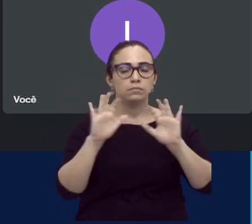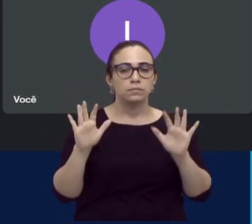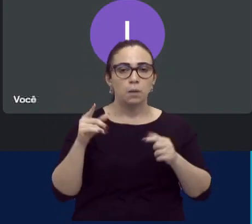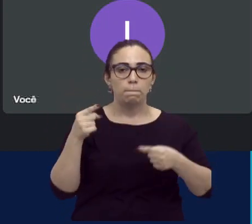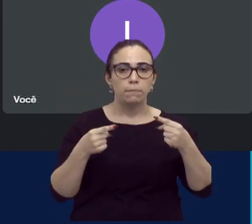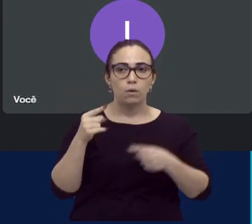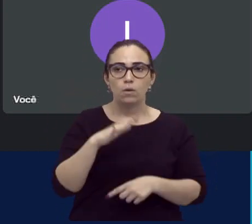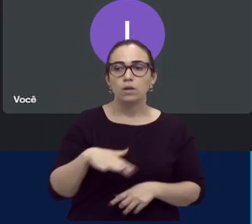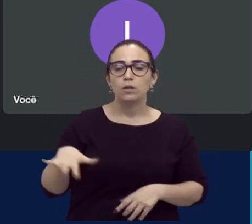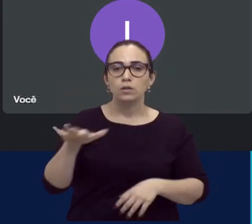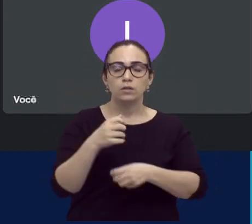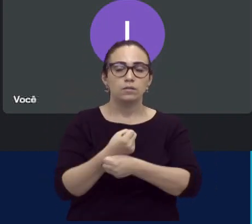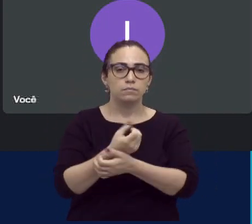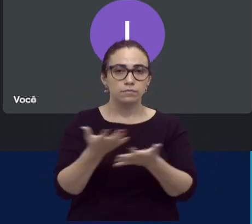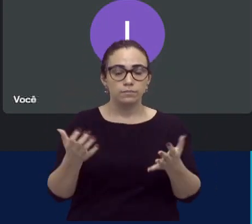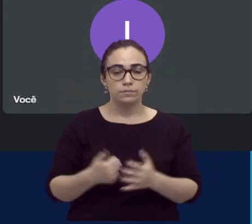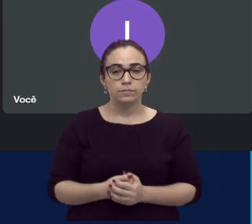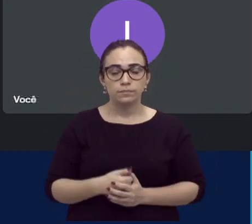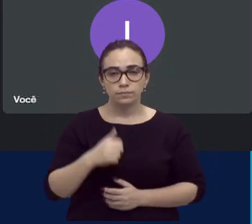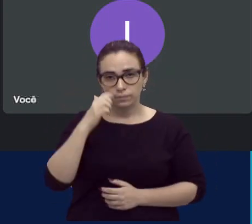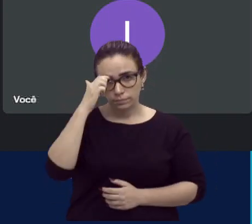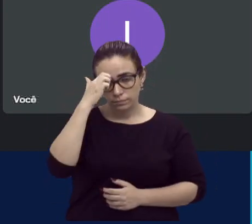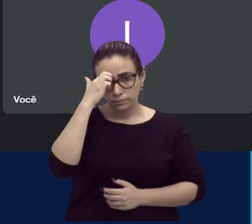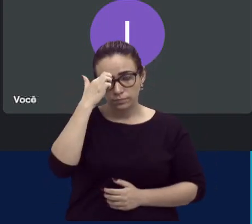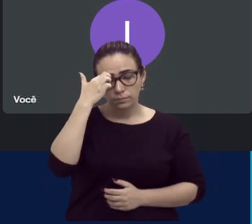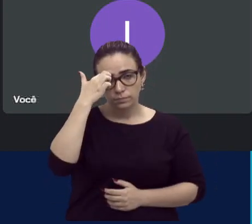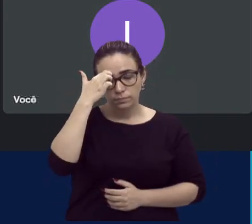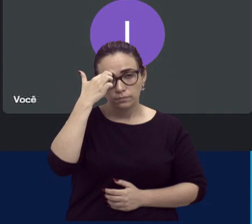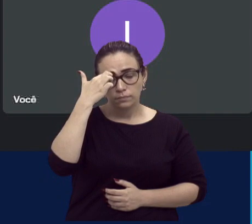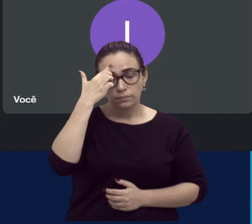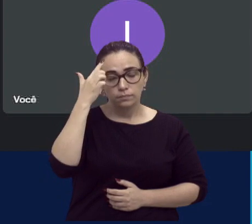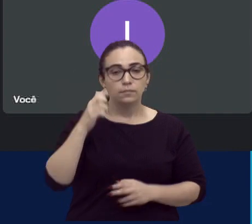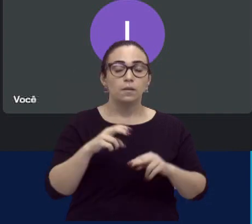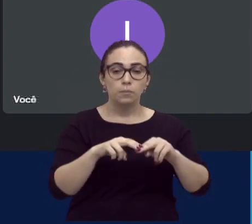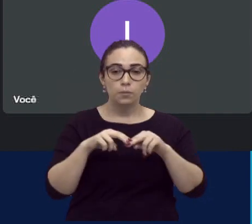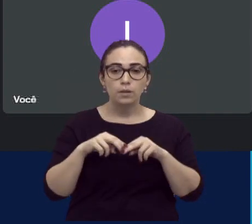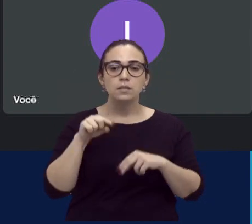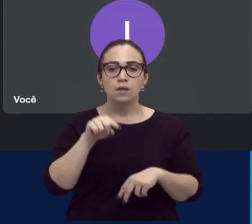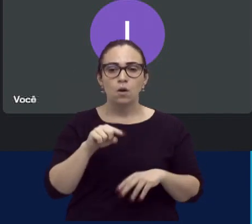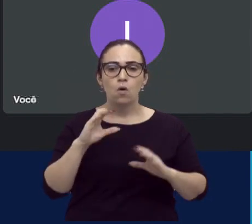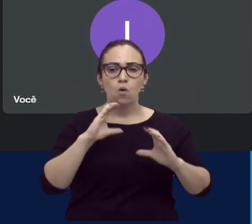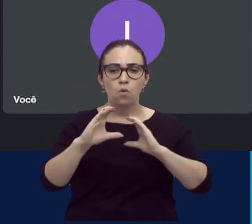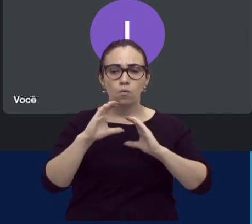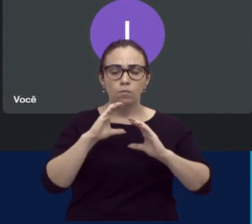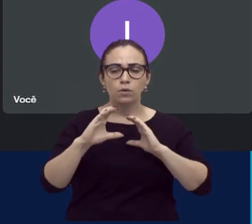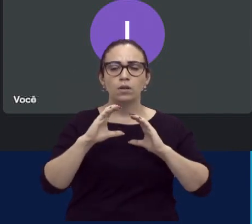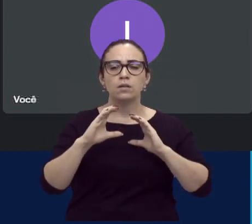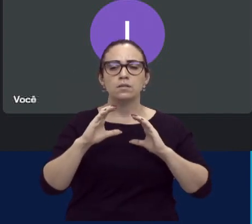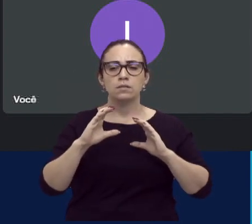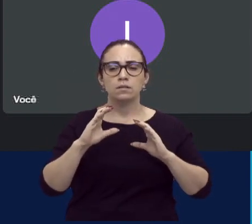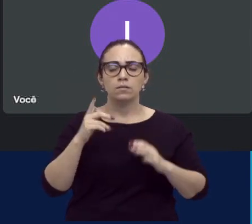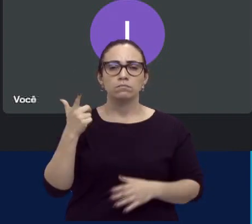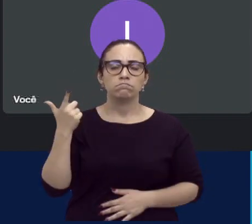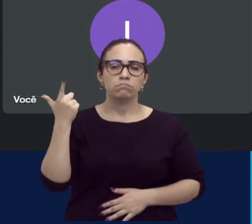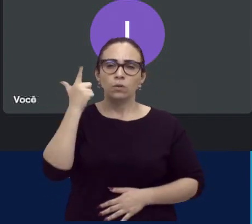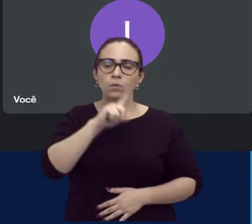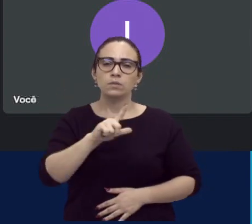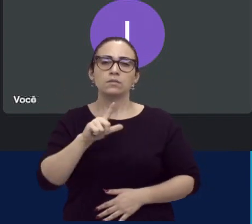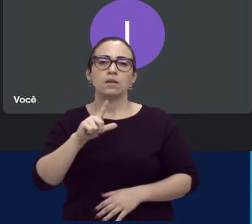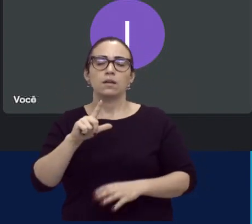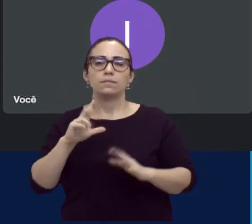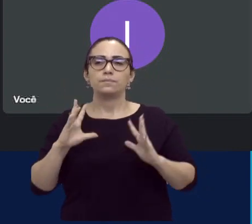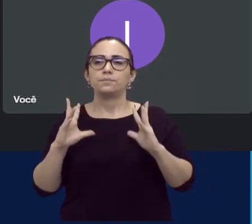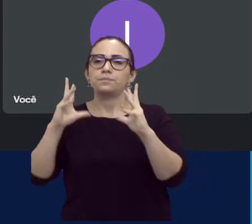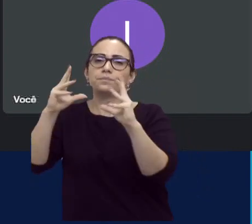todos. Por conta disso, desse sentido de comunicação como a ação de tornar algo comum, algo de